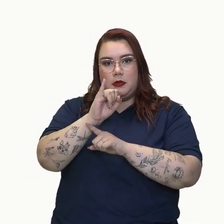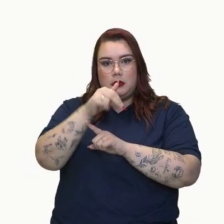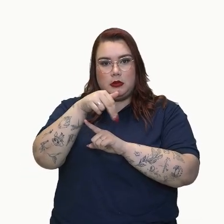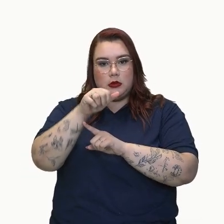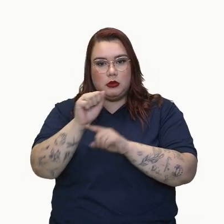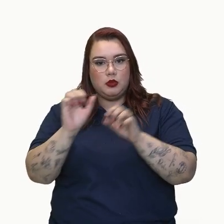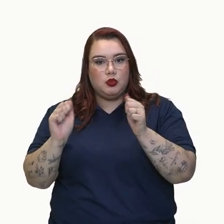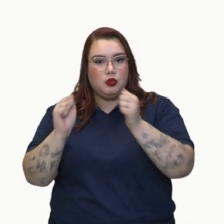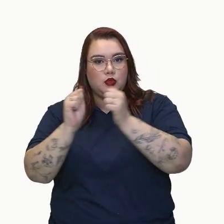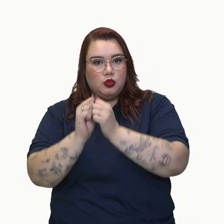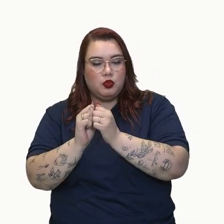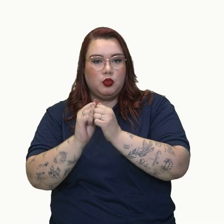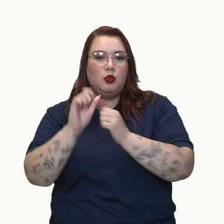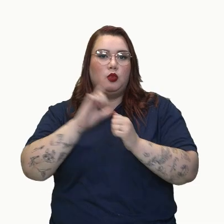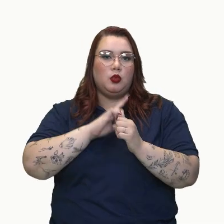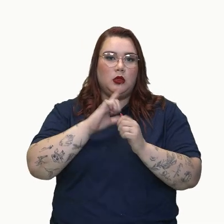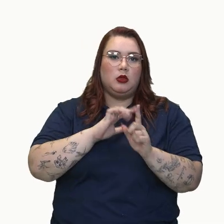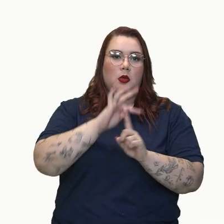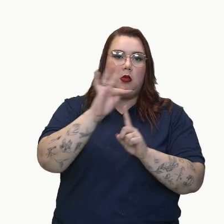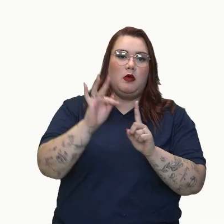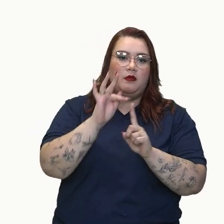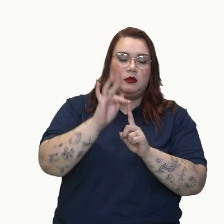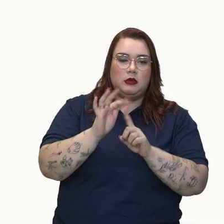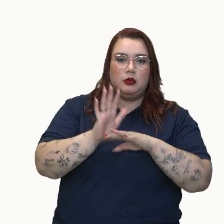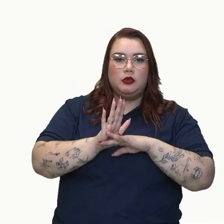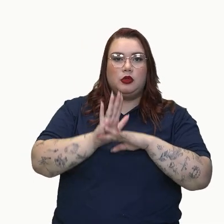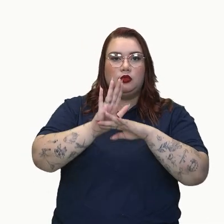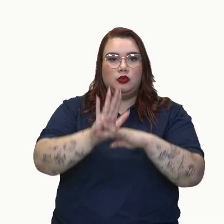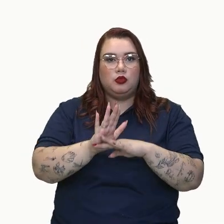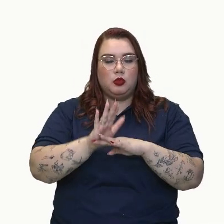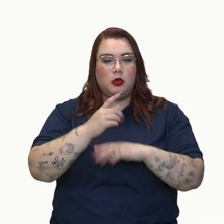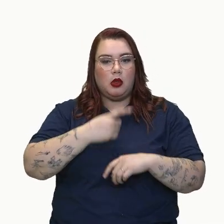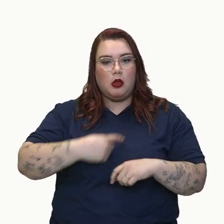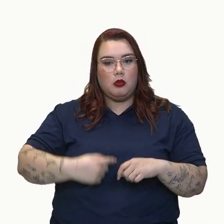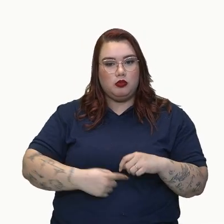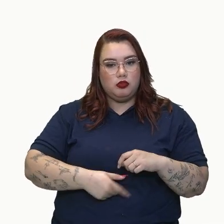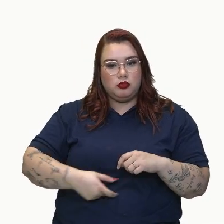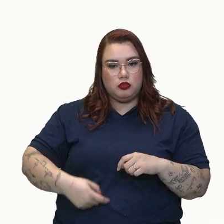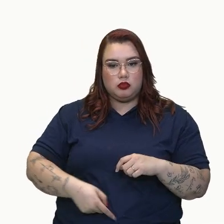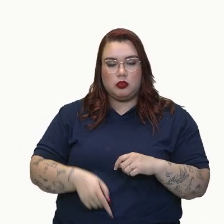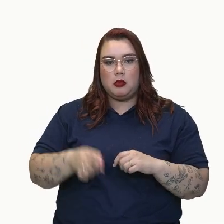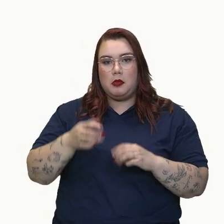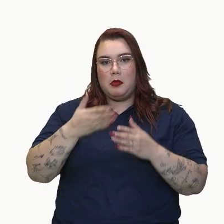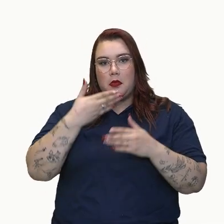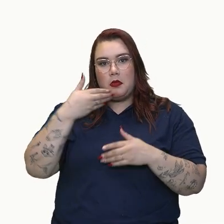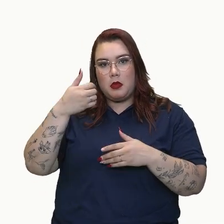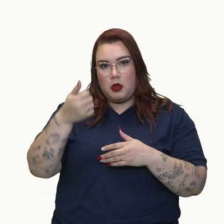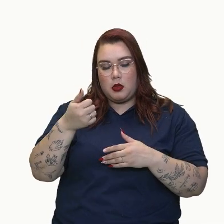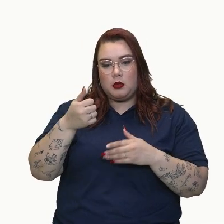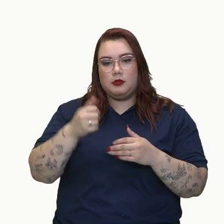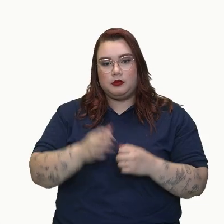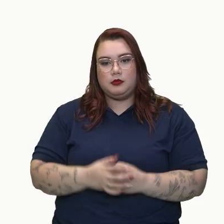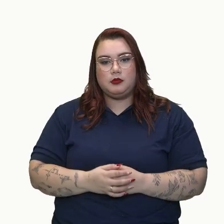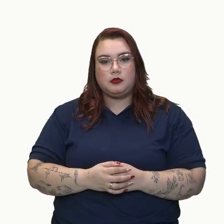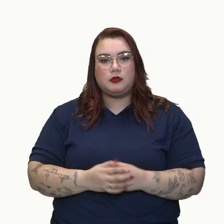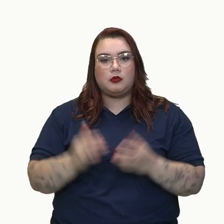completando a digestão das proteínas. E a gelatinase, ela é um tipo de